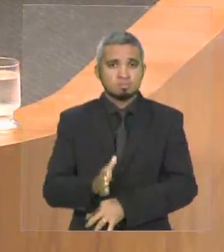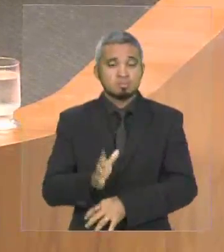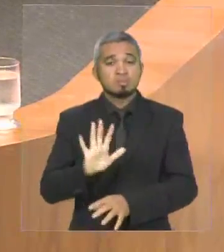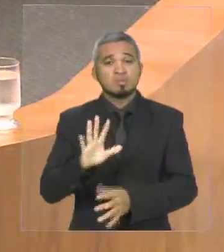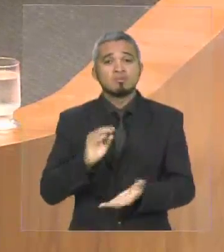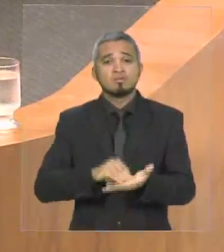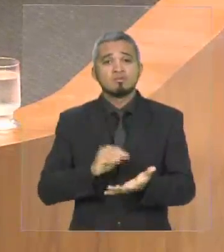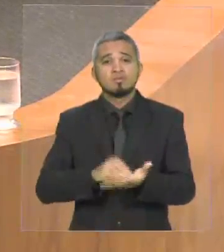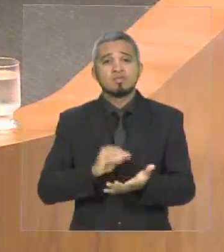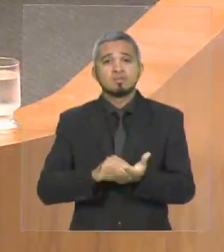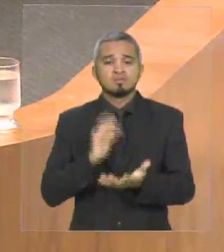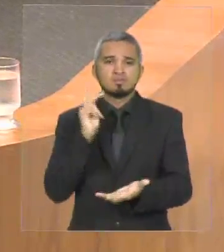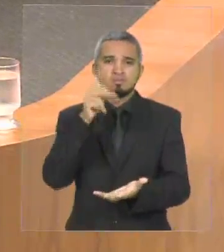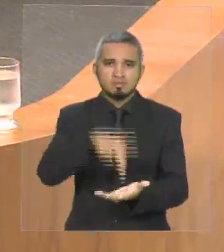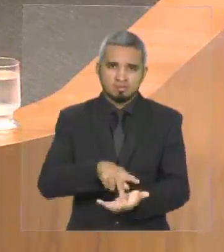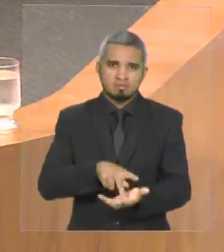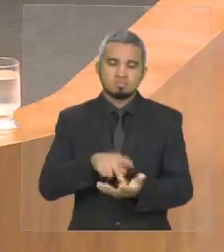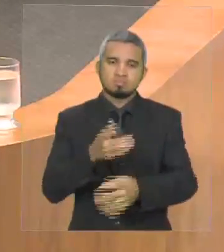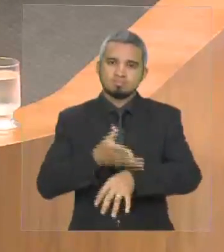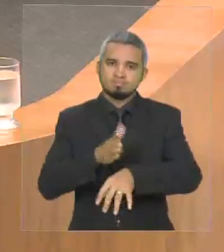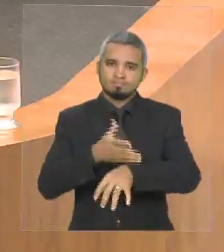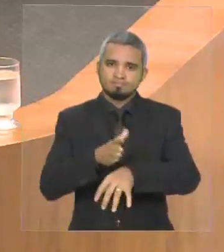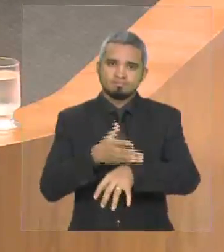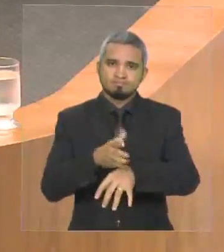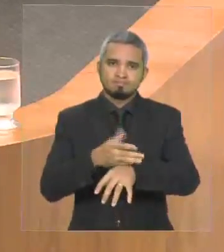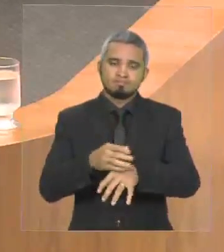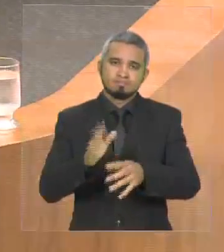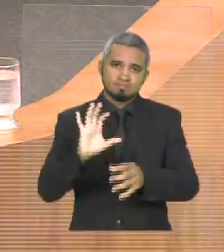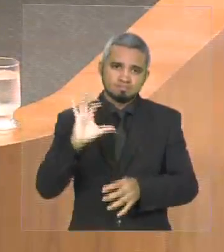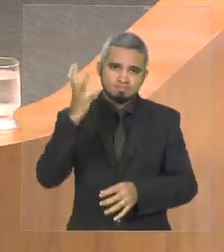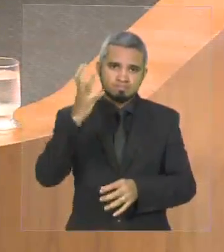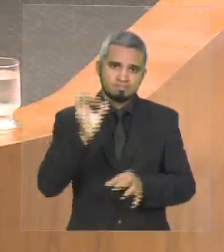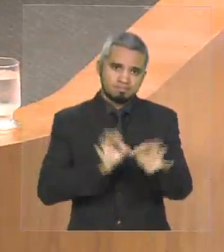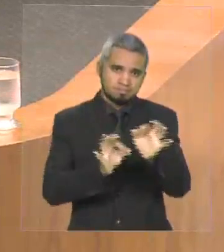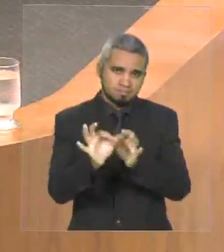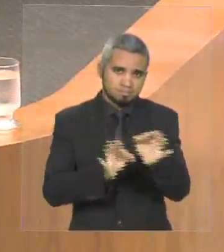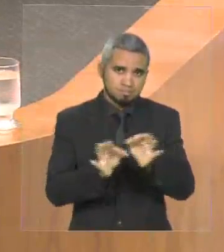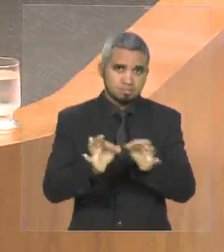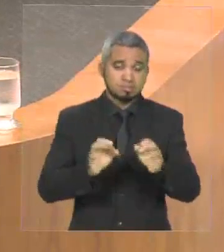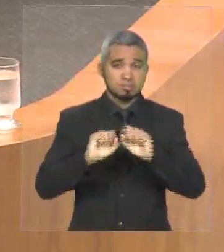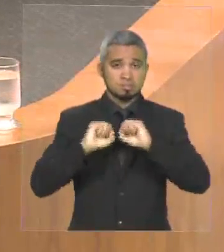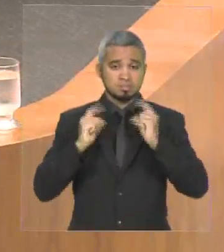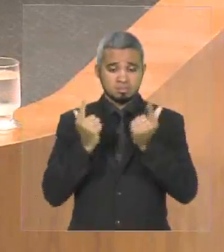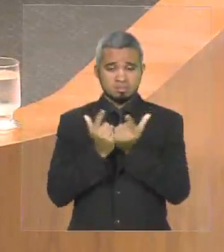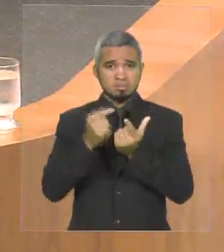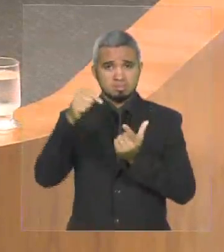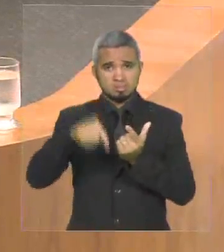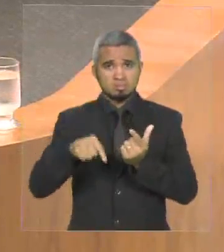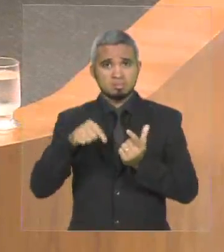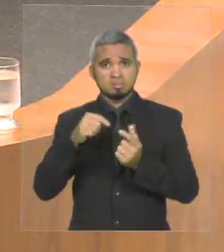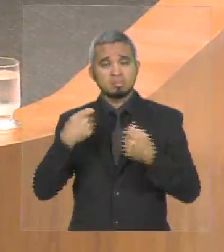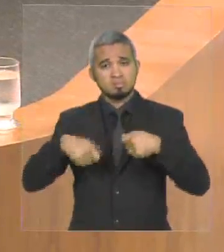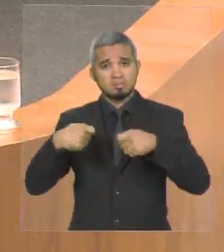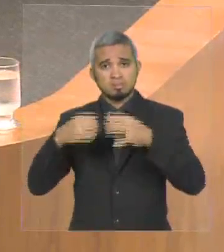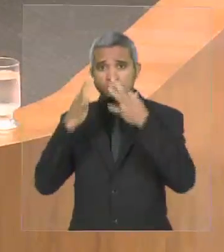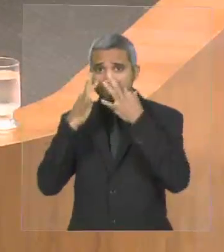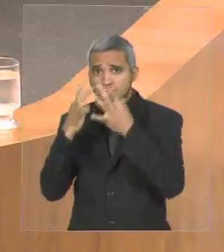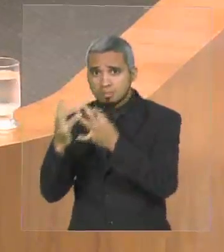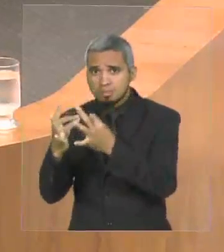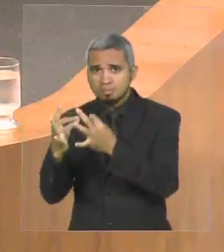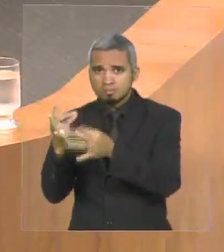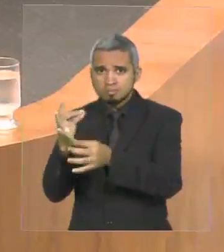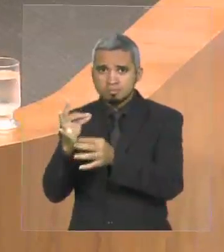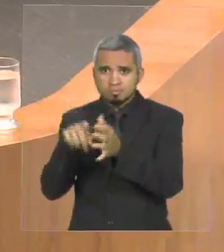passo decisivo. É importante que essa casa acompanhe cada passo que será dado, porque os